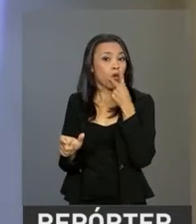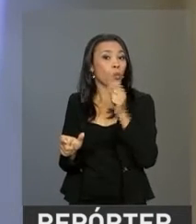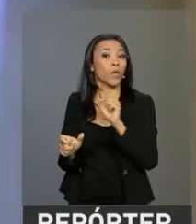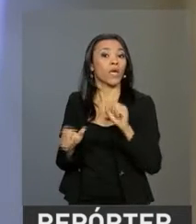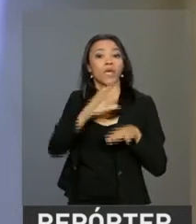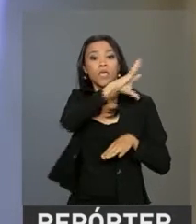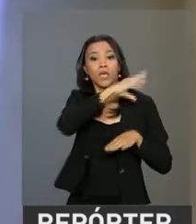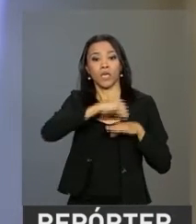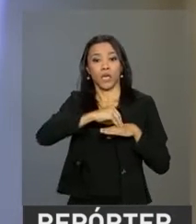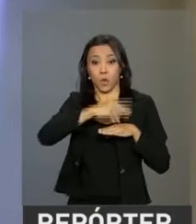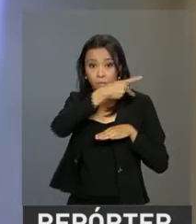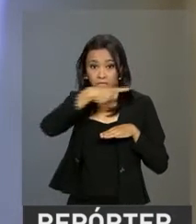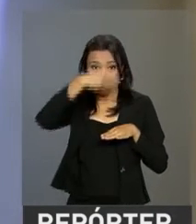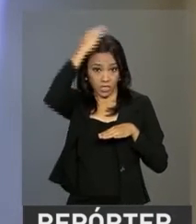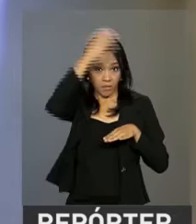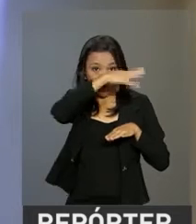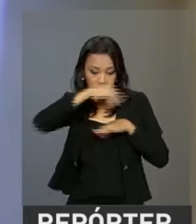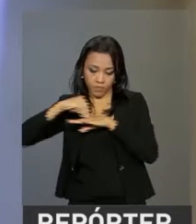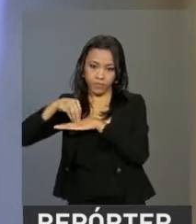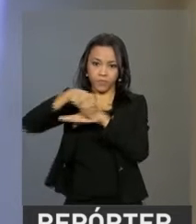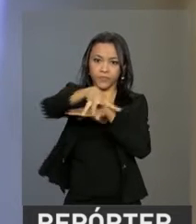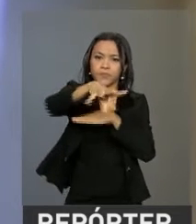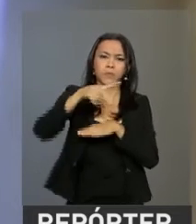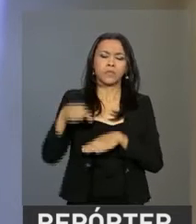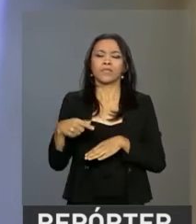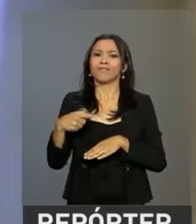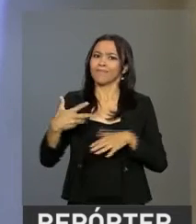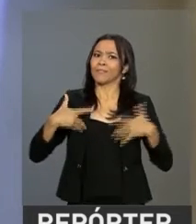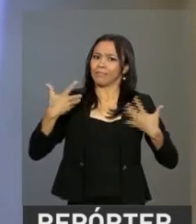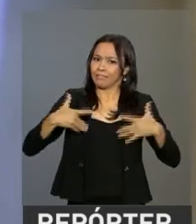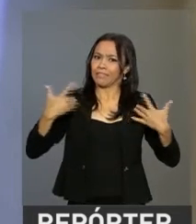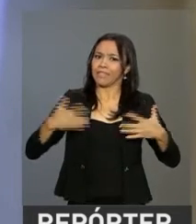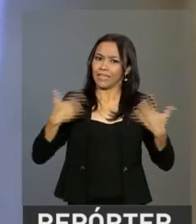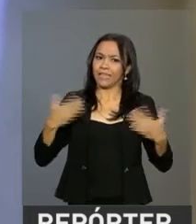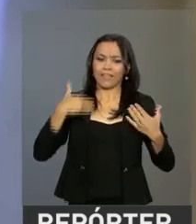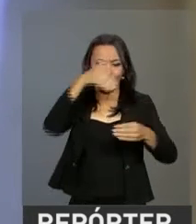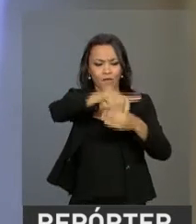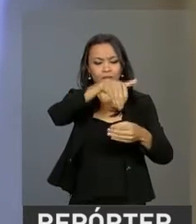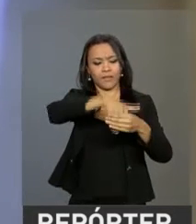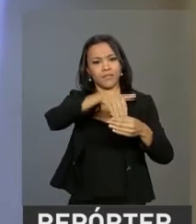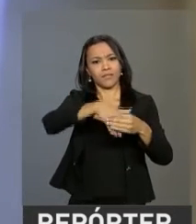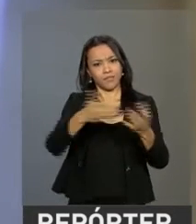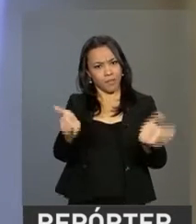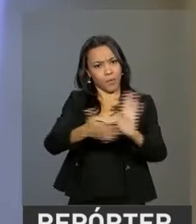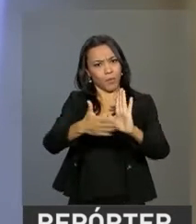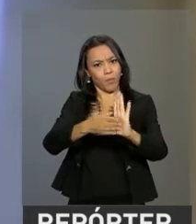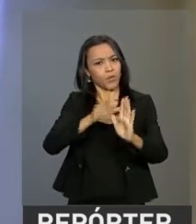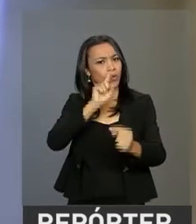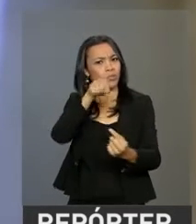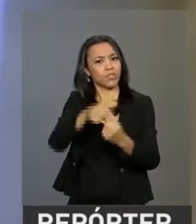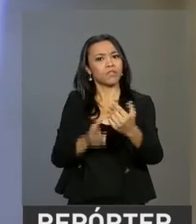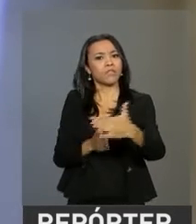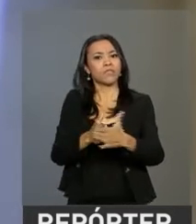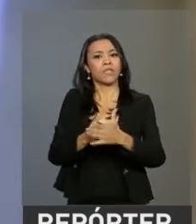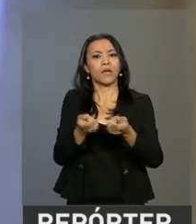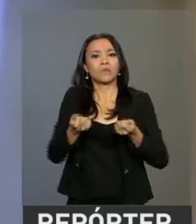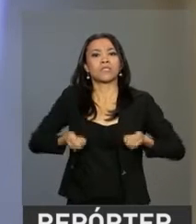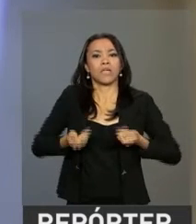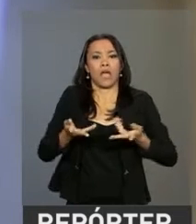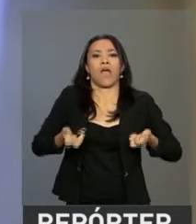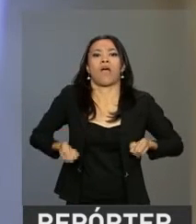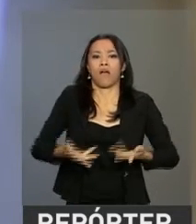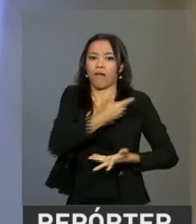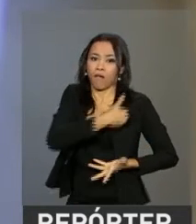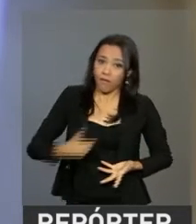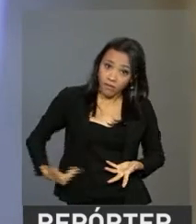Michel Temer recebeu com grande satisfação o resultado da votação da proposta de emenda constitucional que limita os gastos públicos e chamou